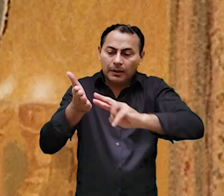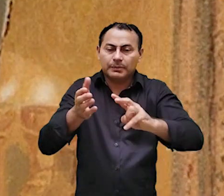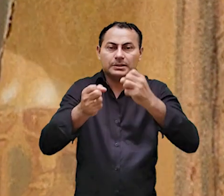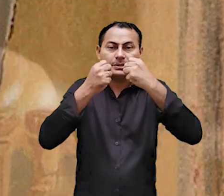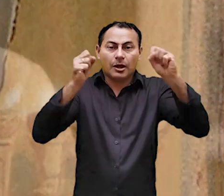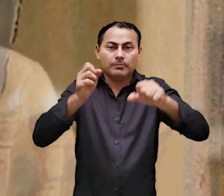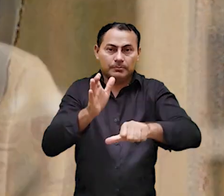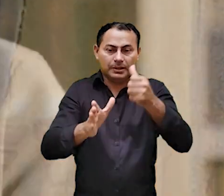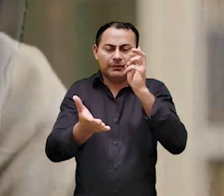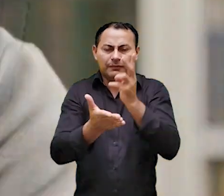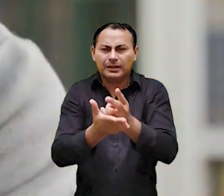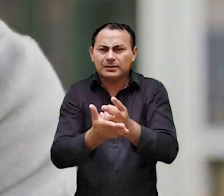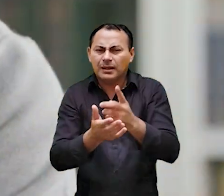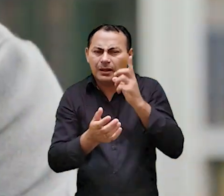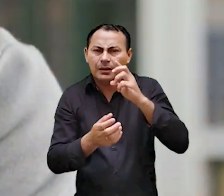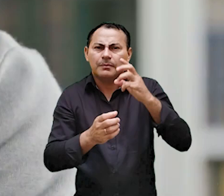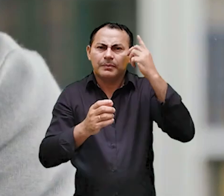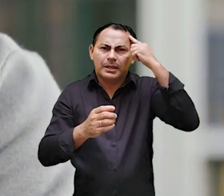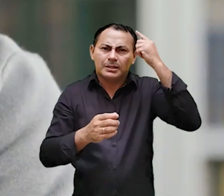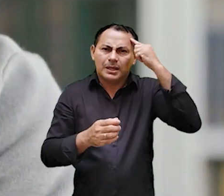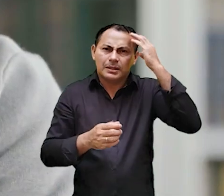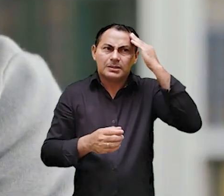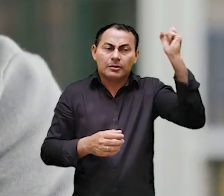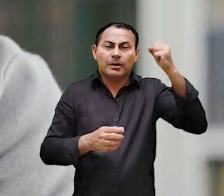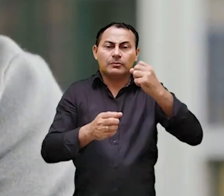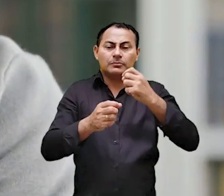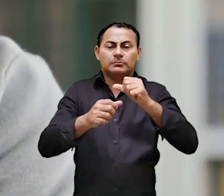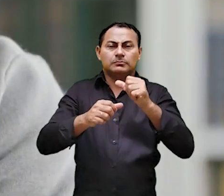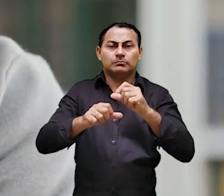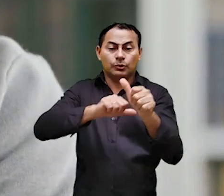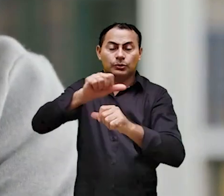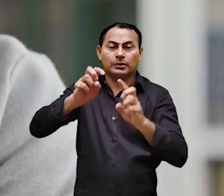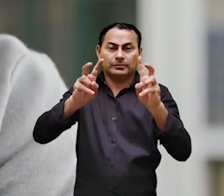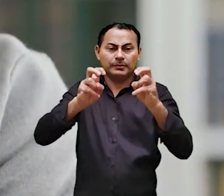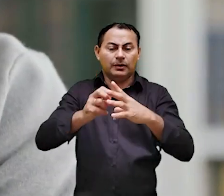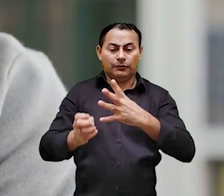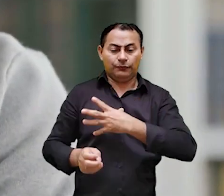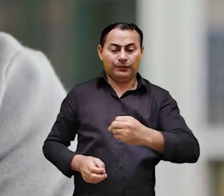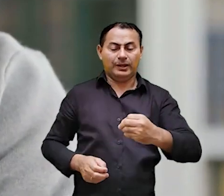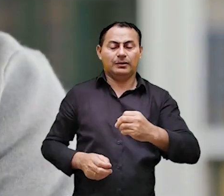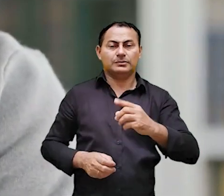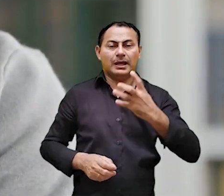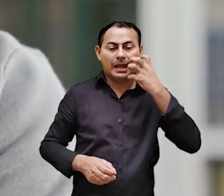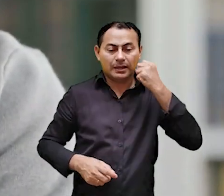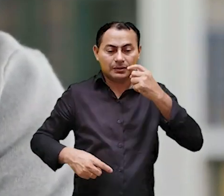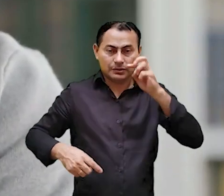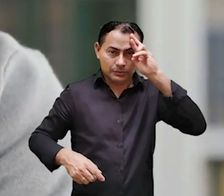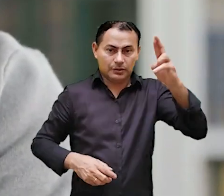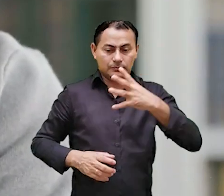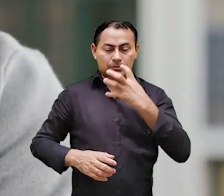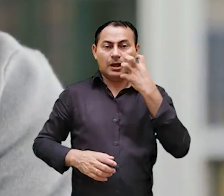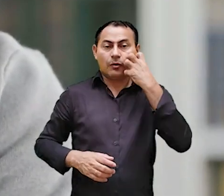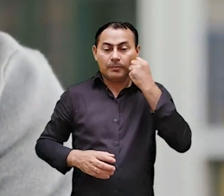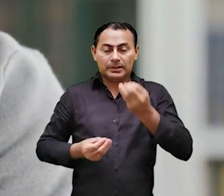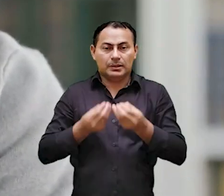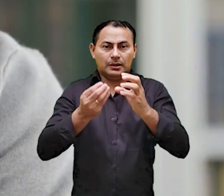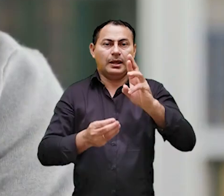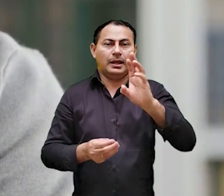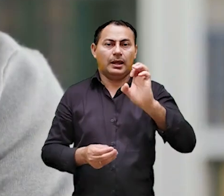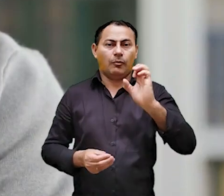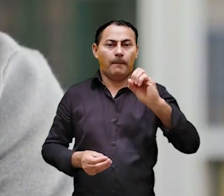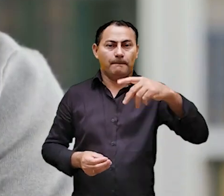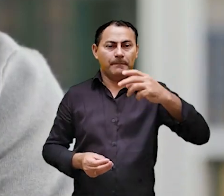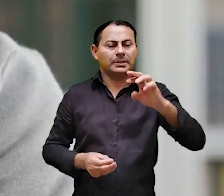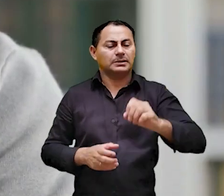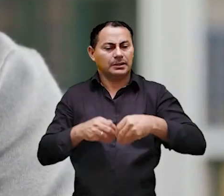lemos esse salmo pela primeira vez, podemos pensar que Salomão mudou de assunto quando disse, os filhos são herança do Senhor, uma recompensa que Ele